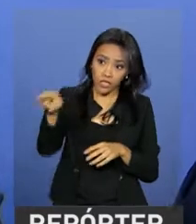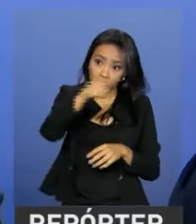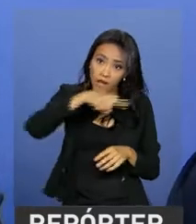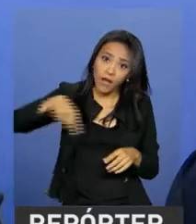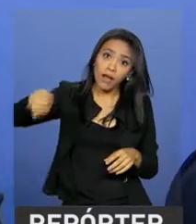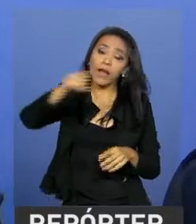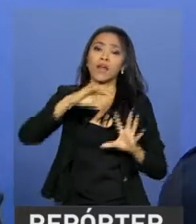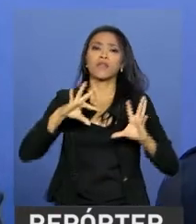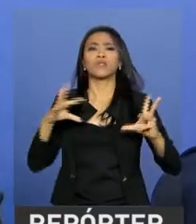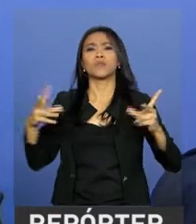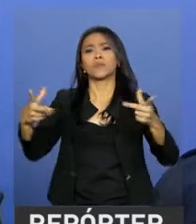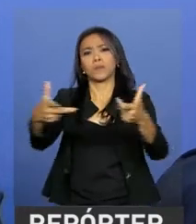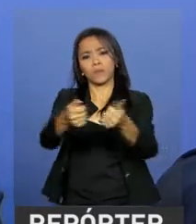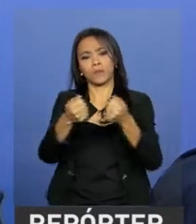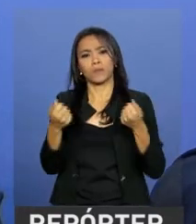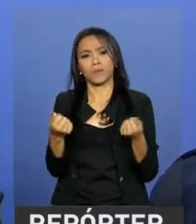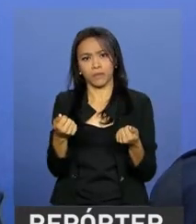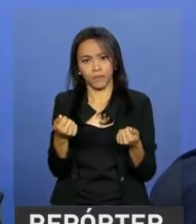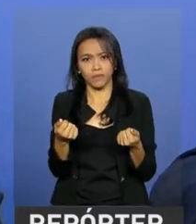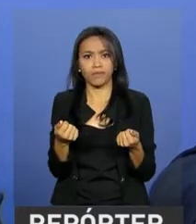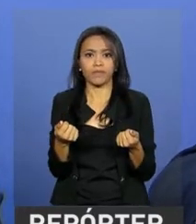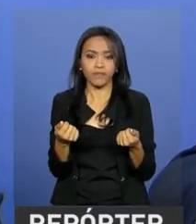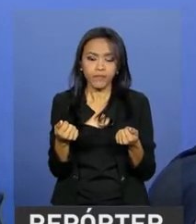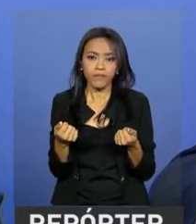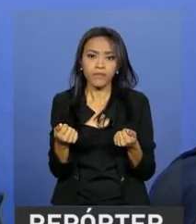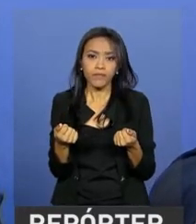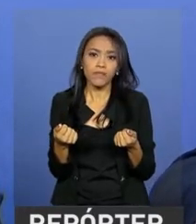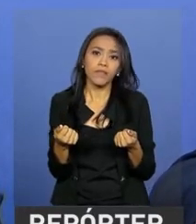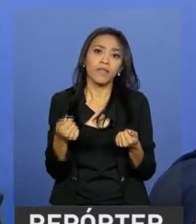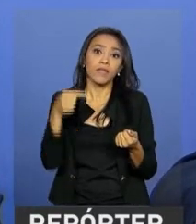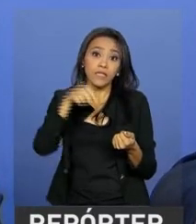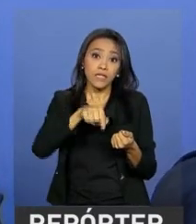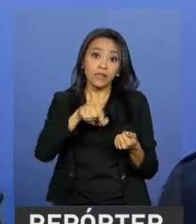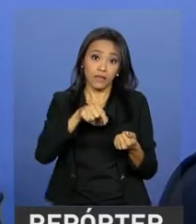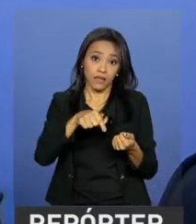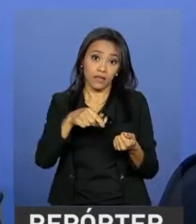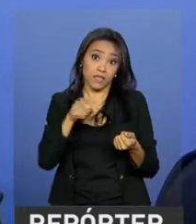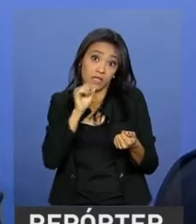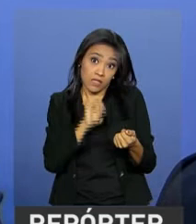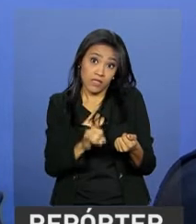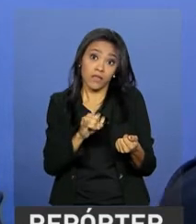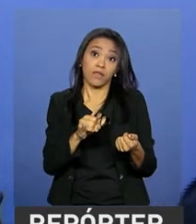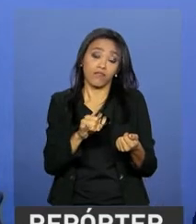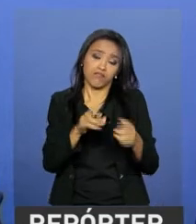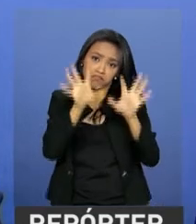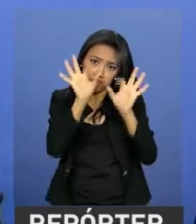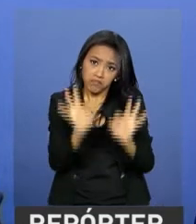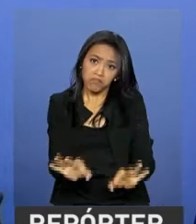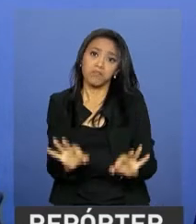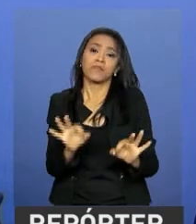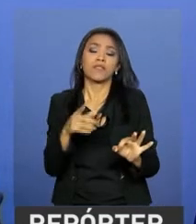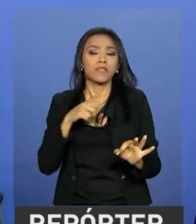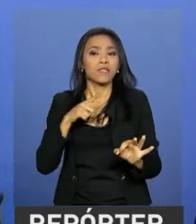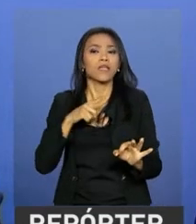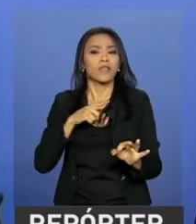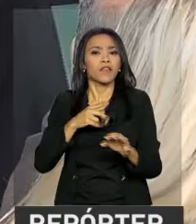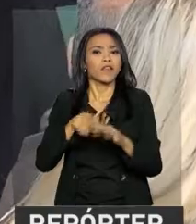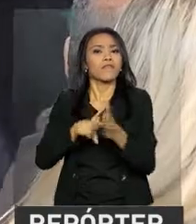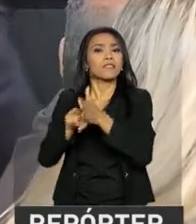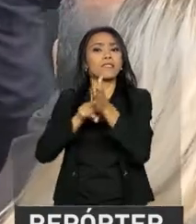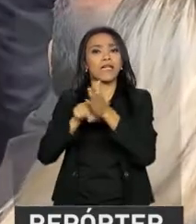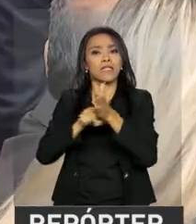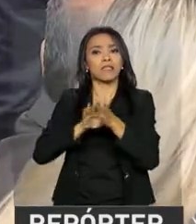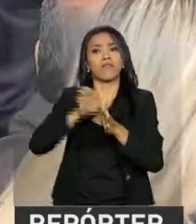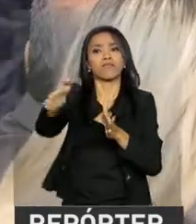nem toda a sua cadeia dentro do do dessa planta frigorífica se ela está efetivamente recebendo as fiscalizações acertar